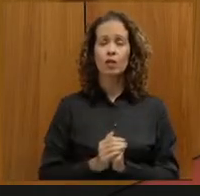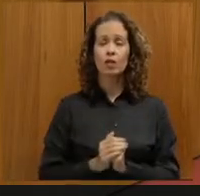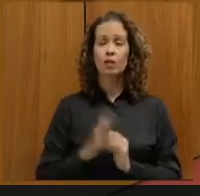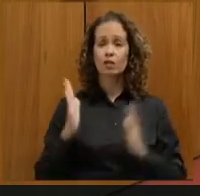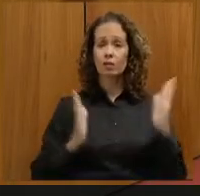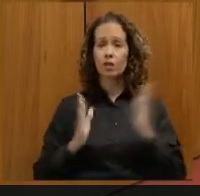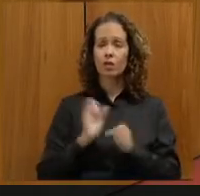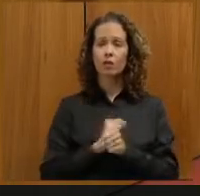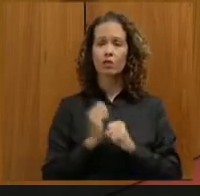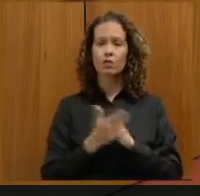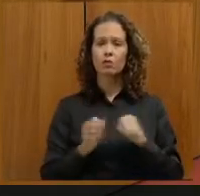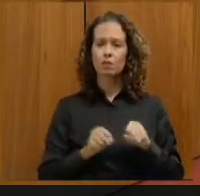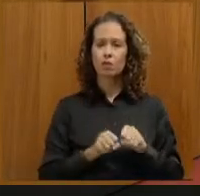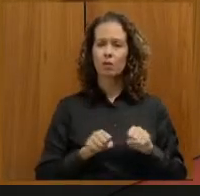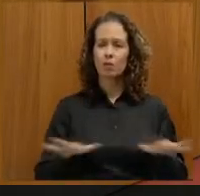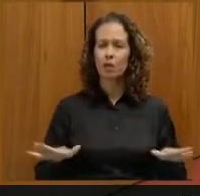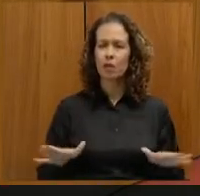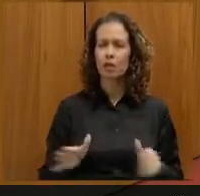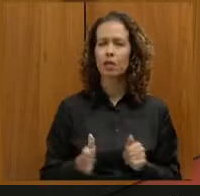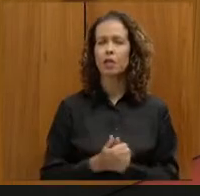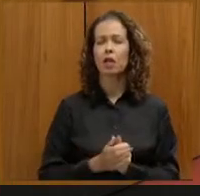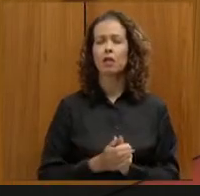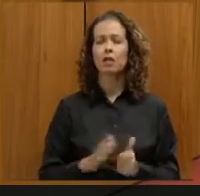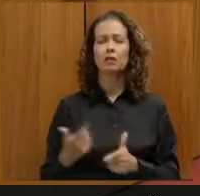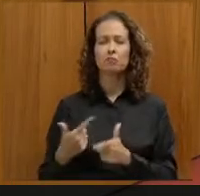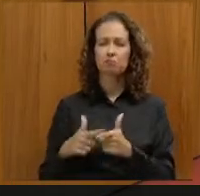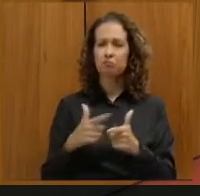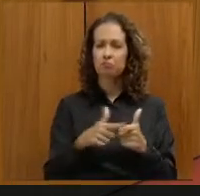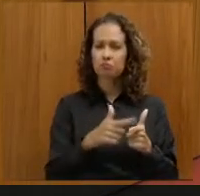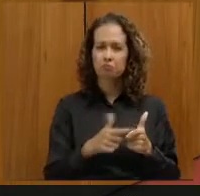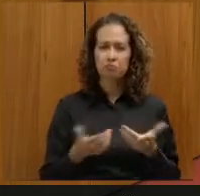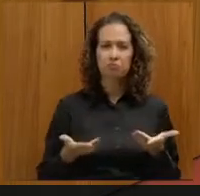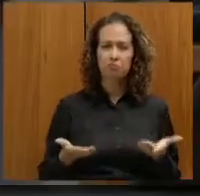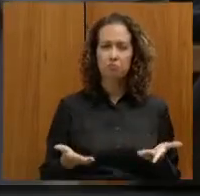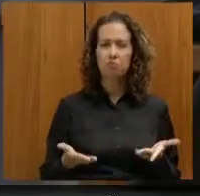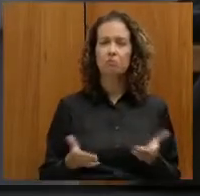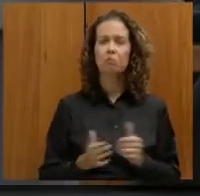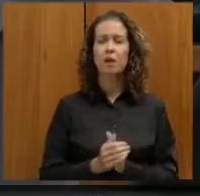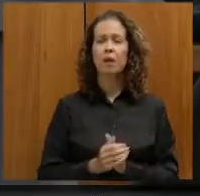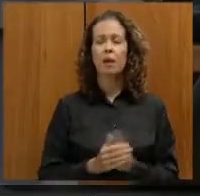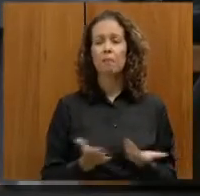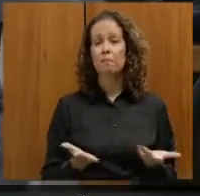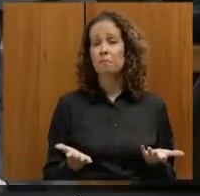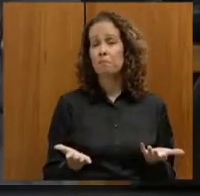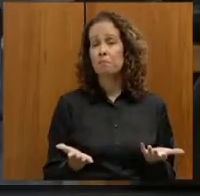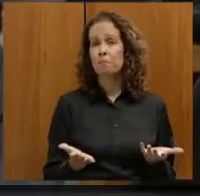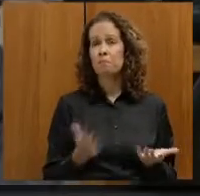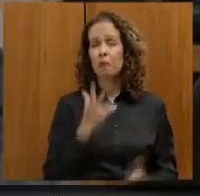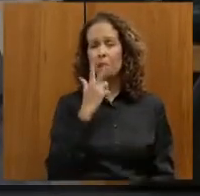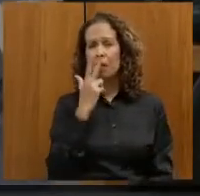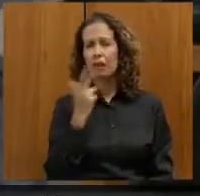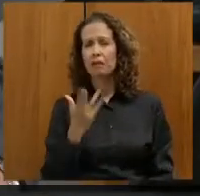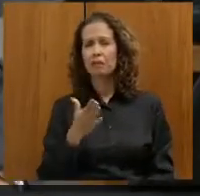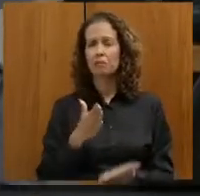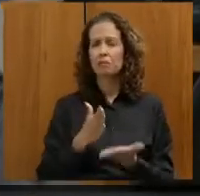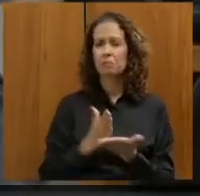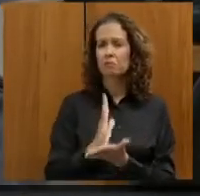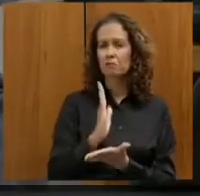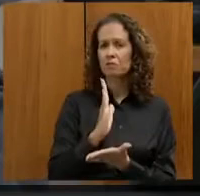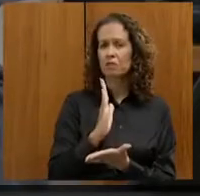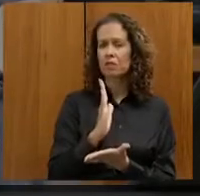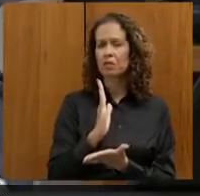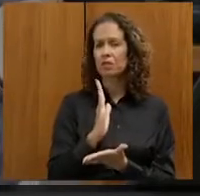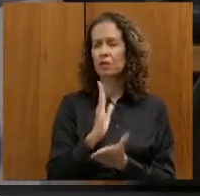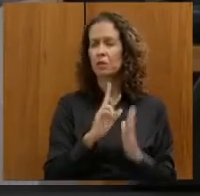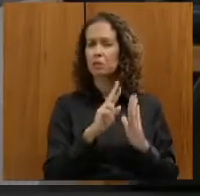diante dessa crise né É parece que ia se aprovação desse